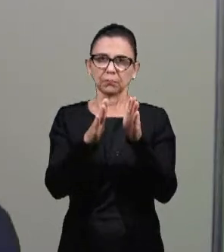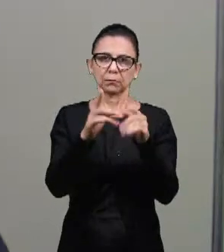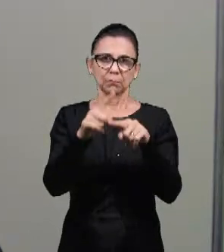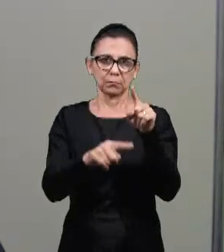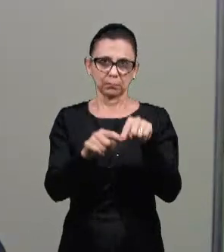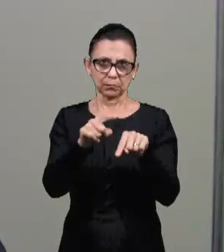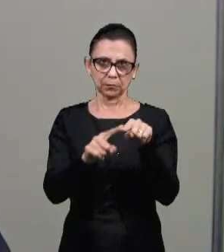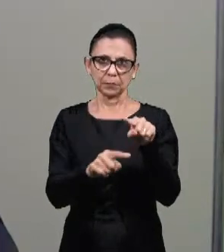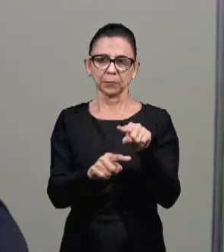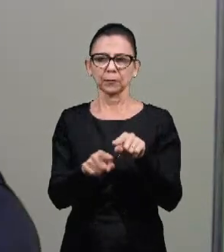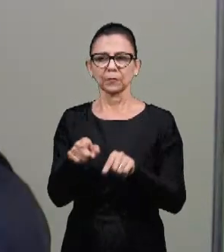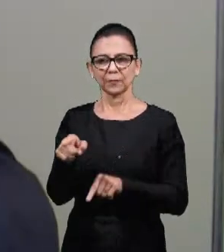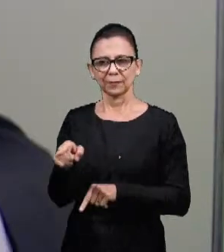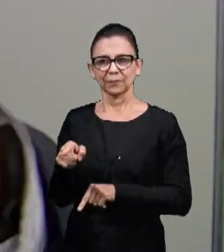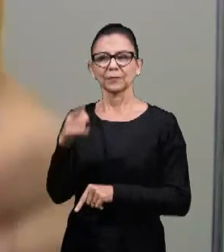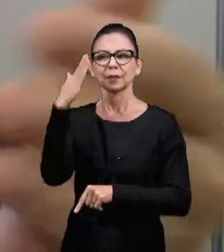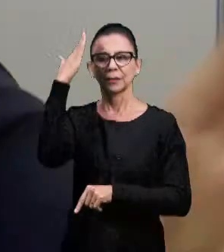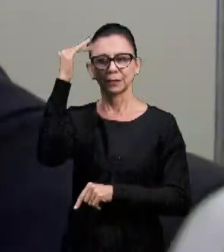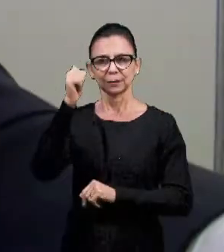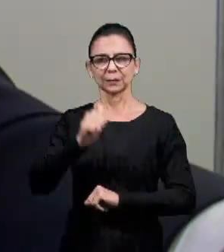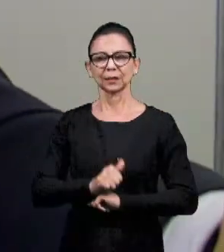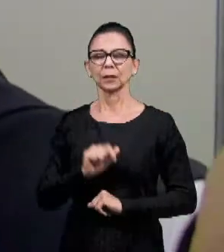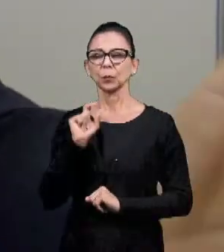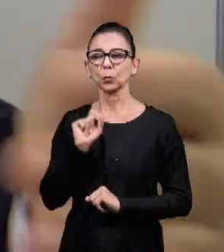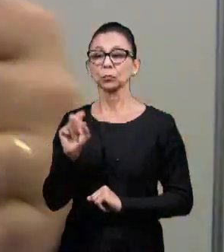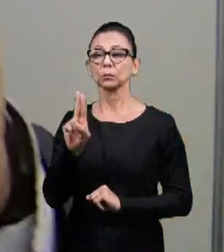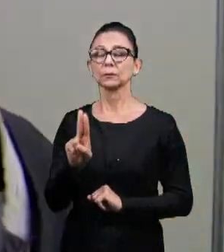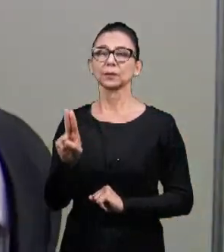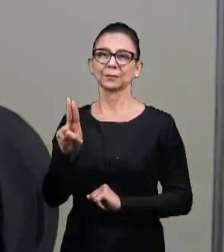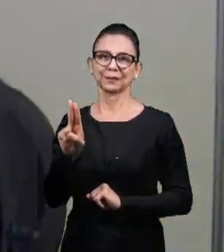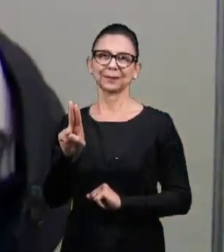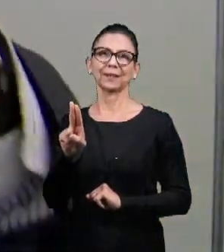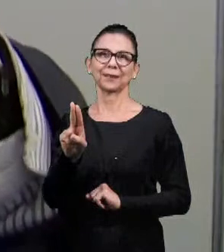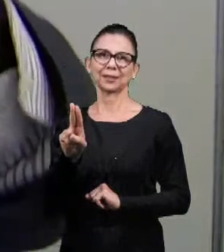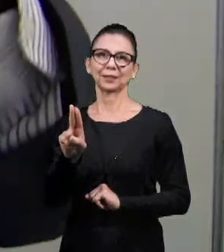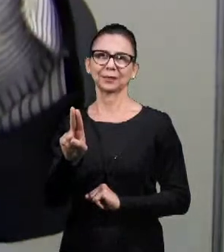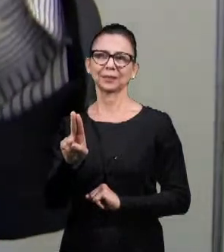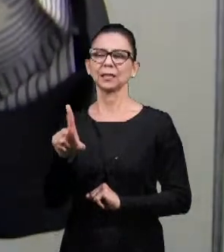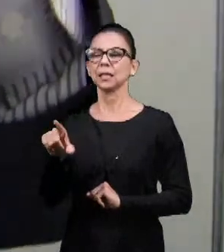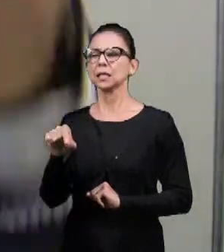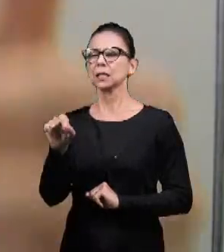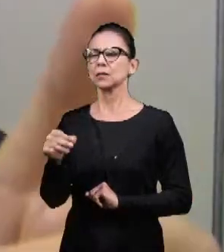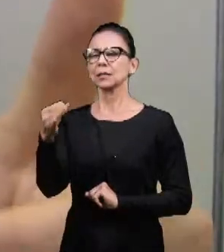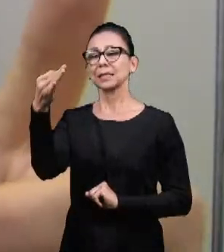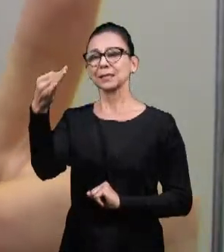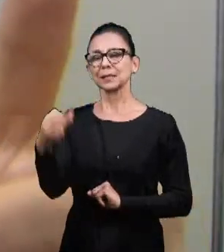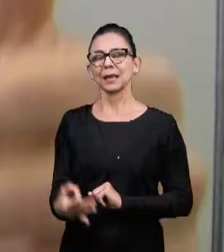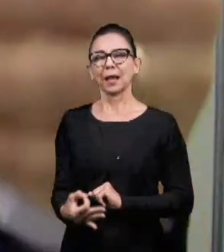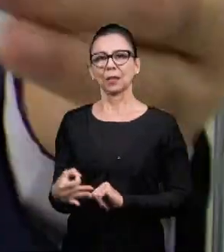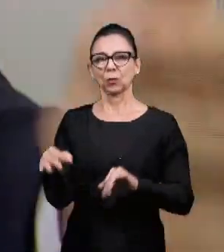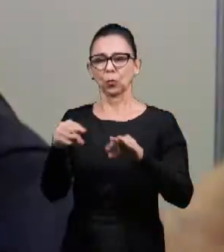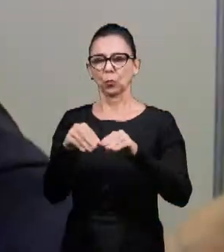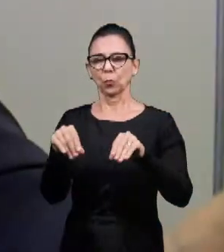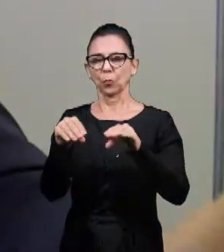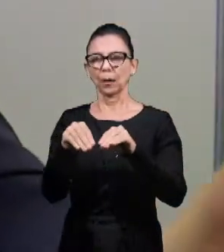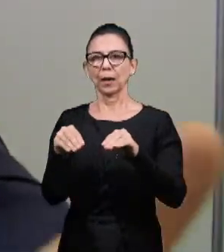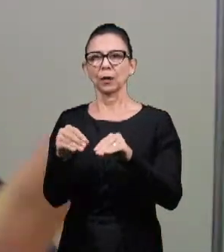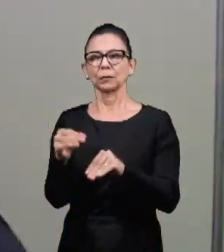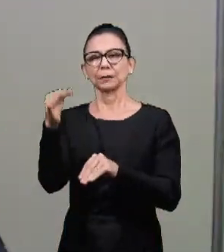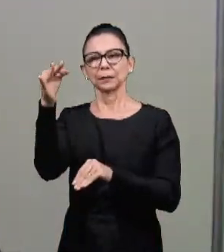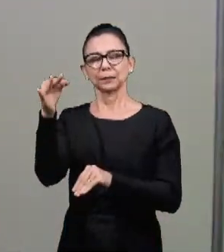já sabe para o que ele vai usar aquela peça. Ele já escolhe o barro